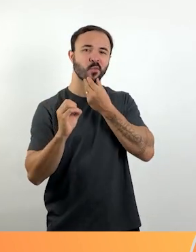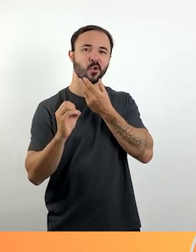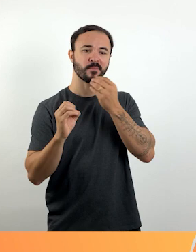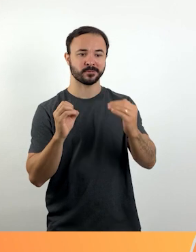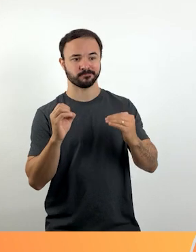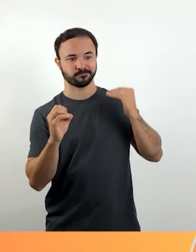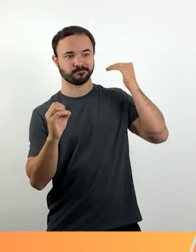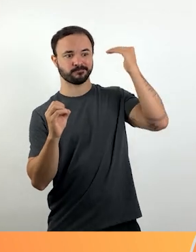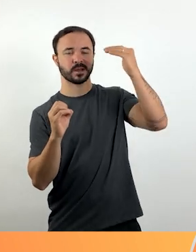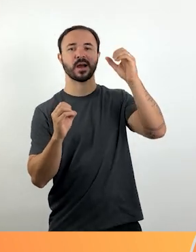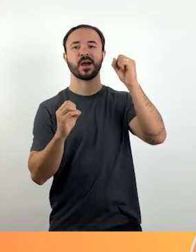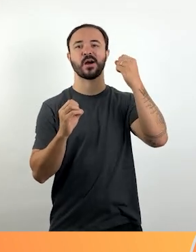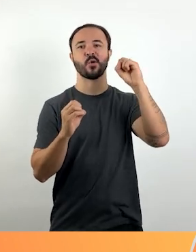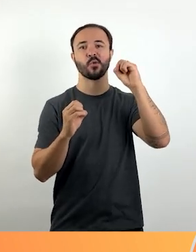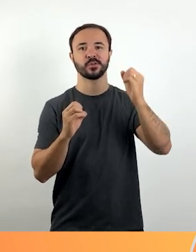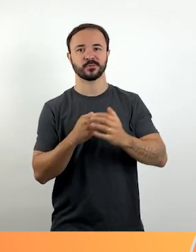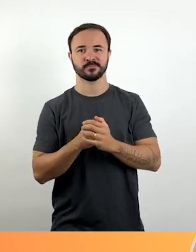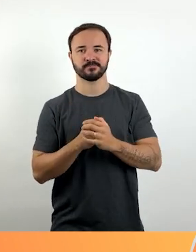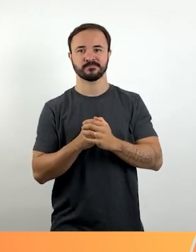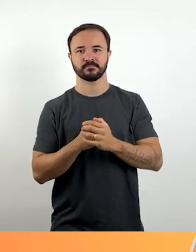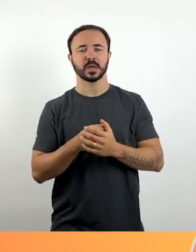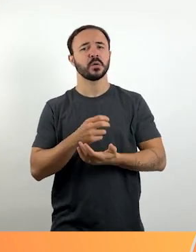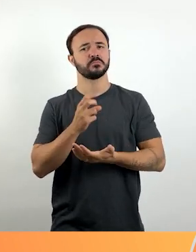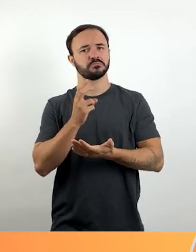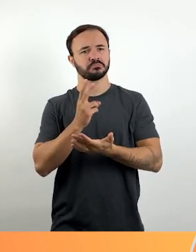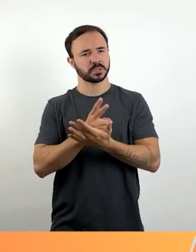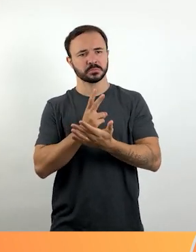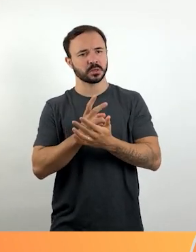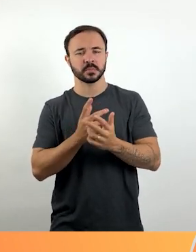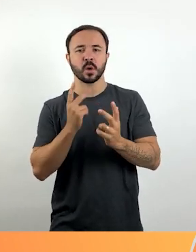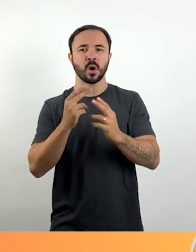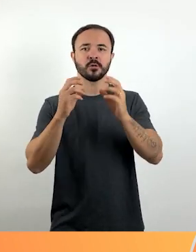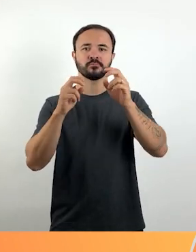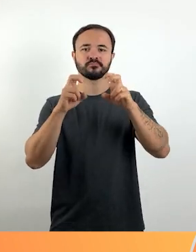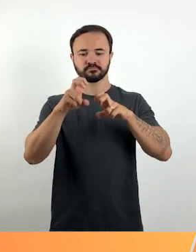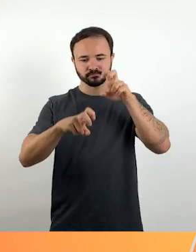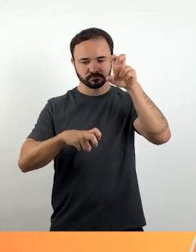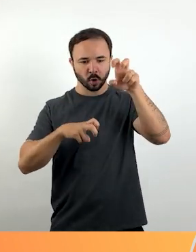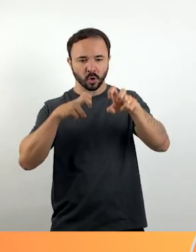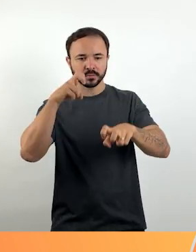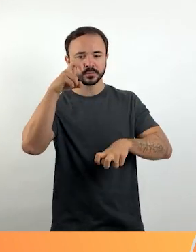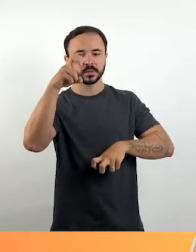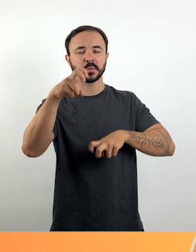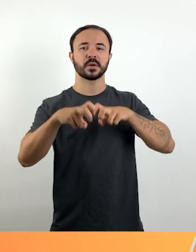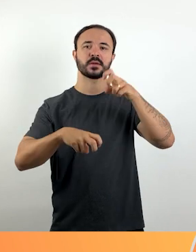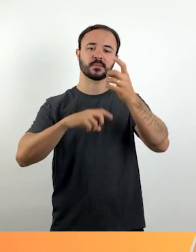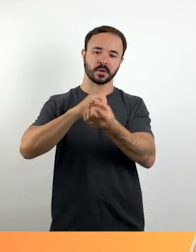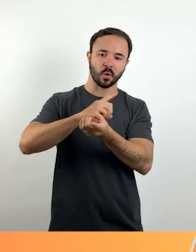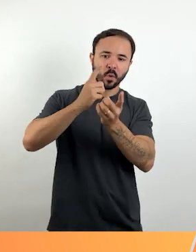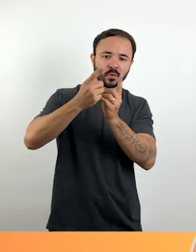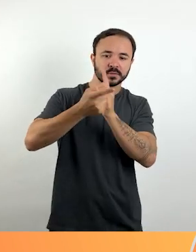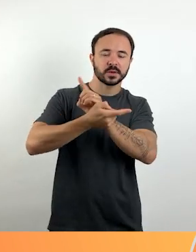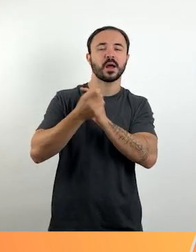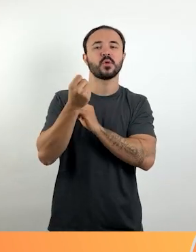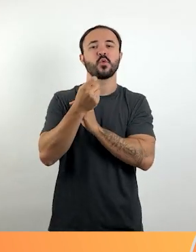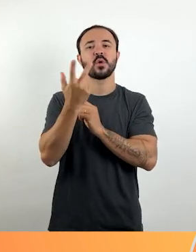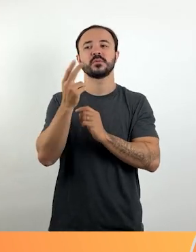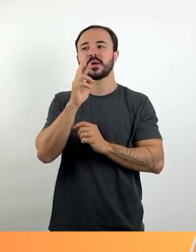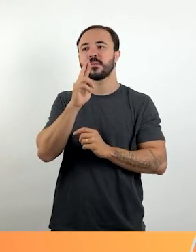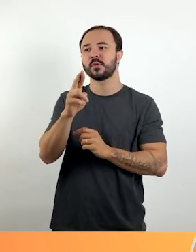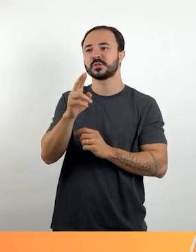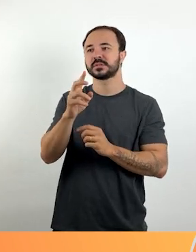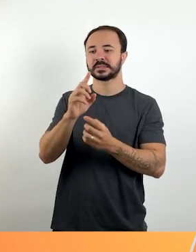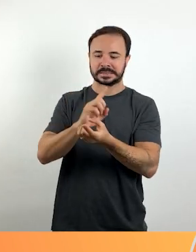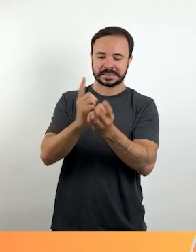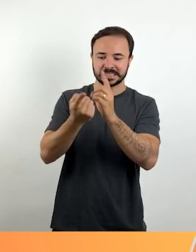quando Paulo começa a descer para 7, ela começa a subir para 1. Então, nesse sentido, se ele quer saber qual a altura